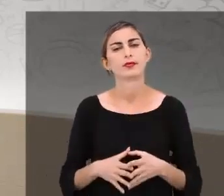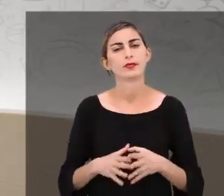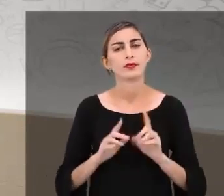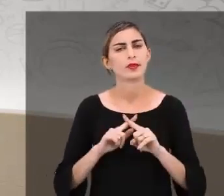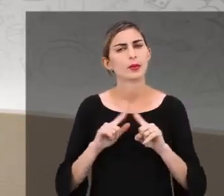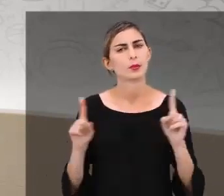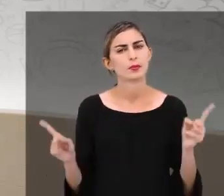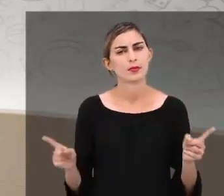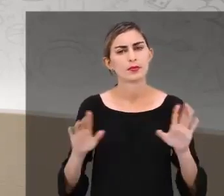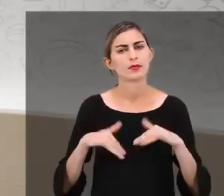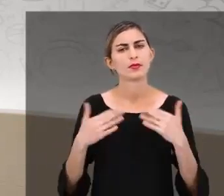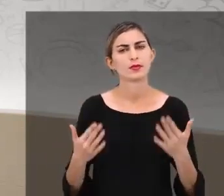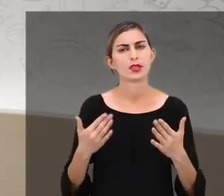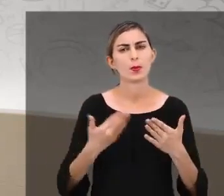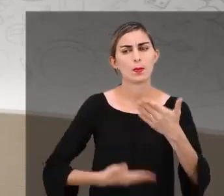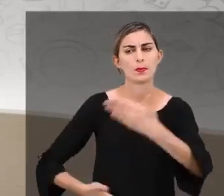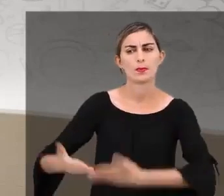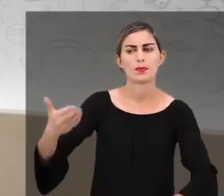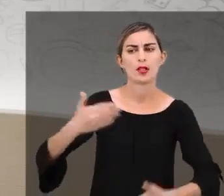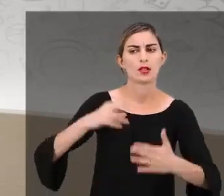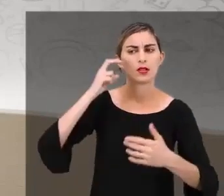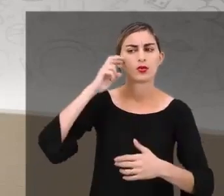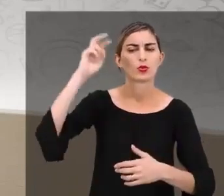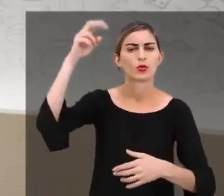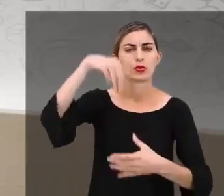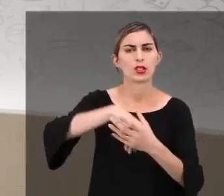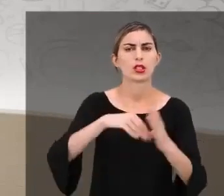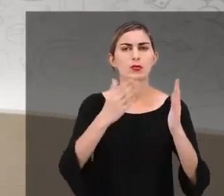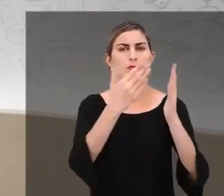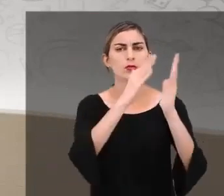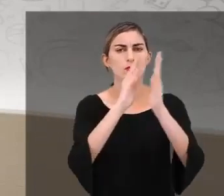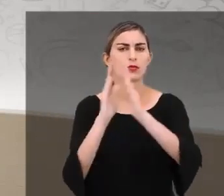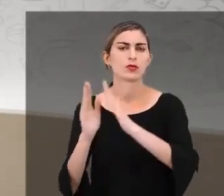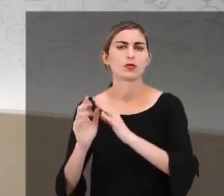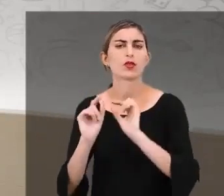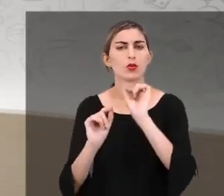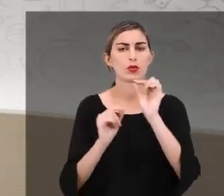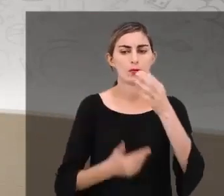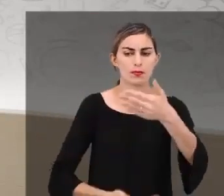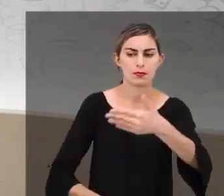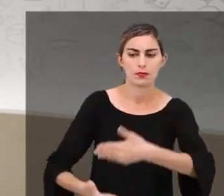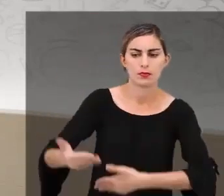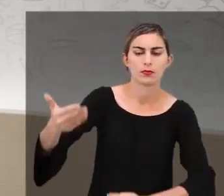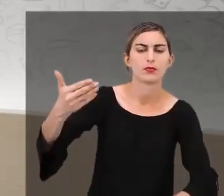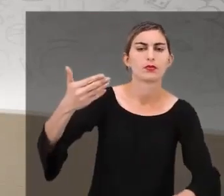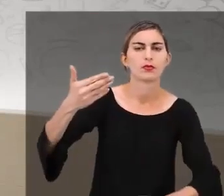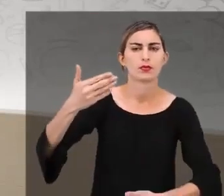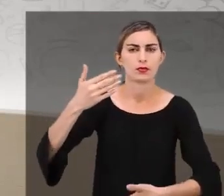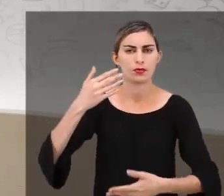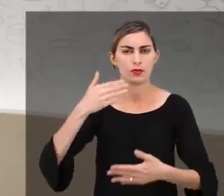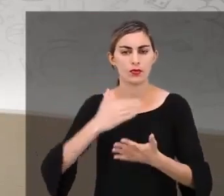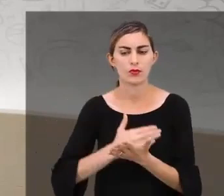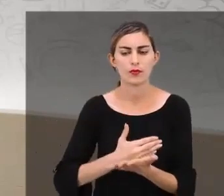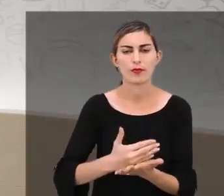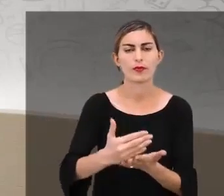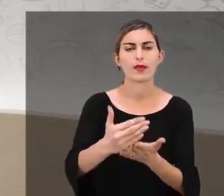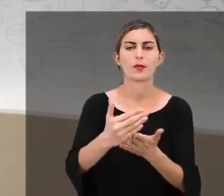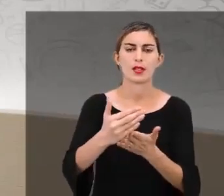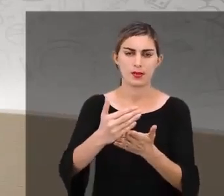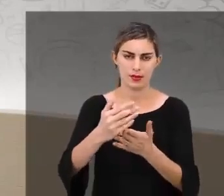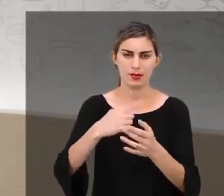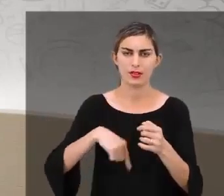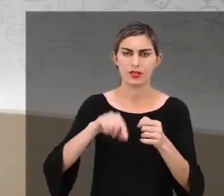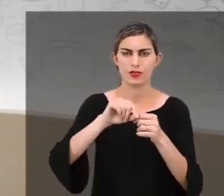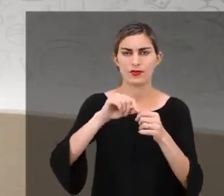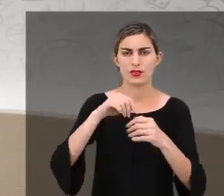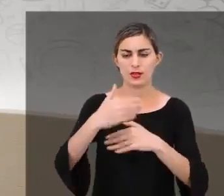Mas, então, o que é mediação cultural dentro da biblioteca? Essa mediação, ela começa a partir do momento já que estamos fazendo